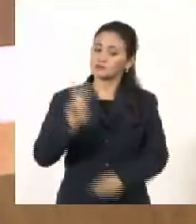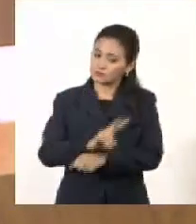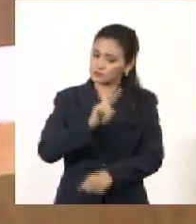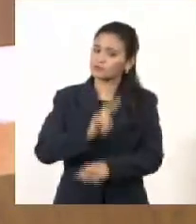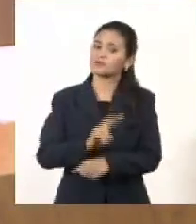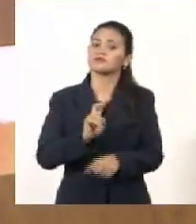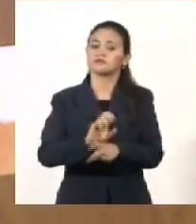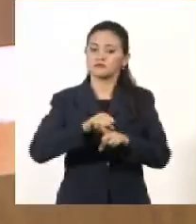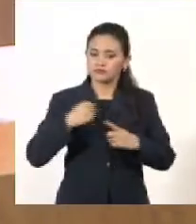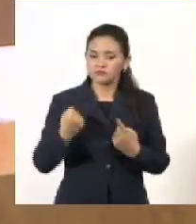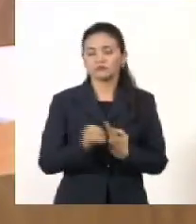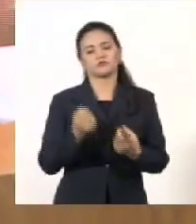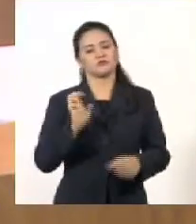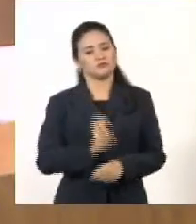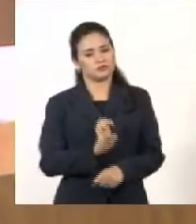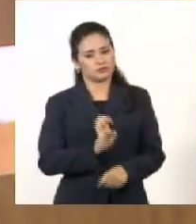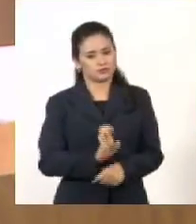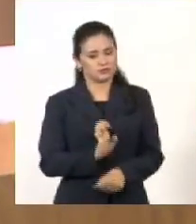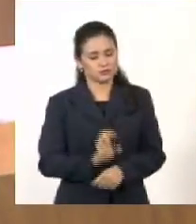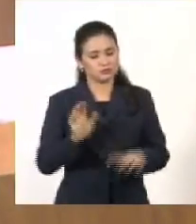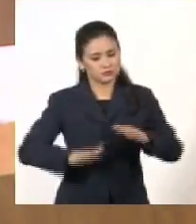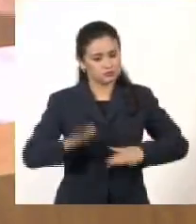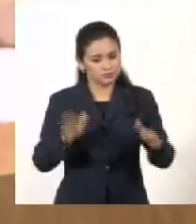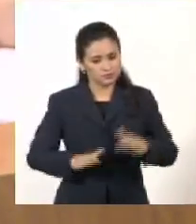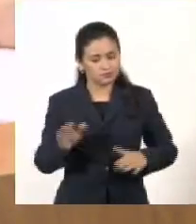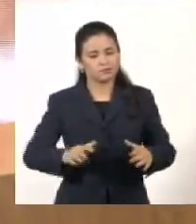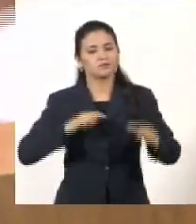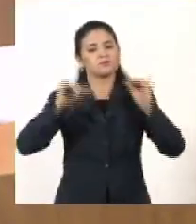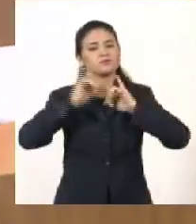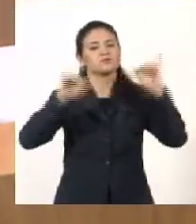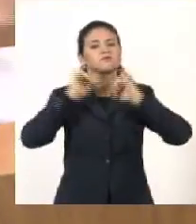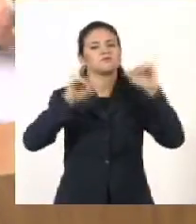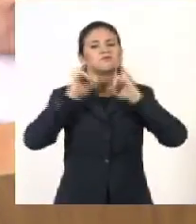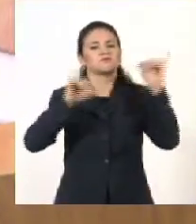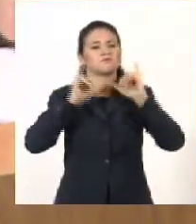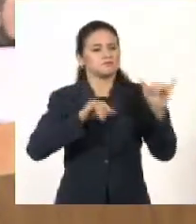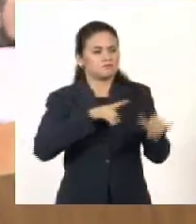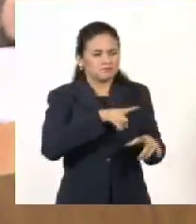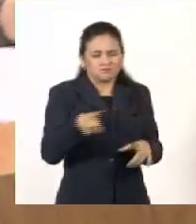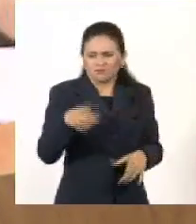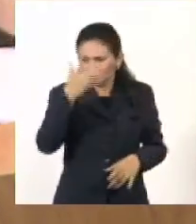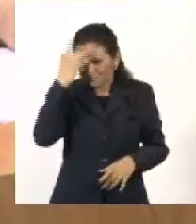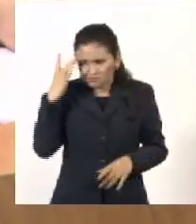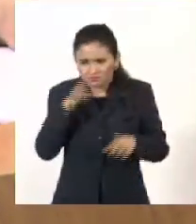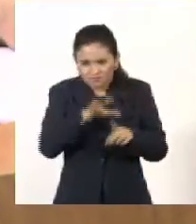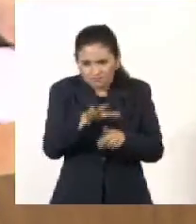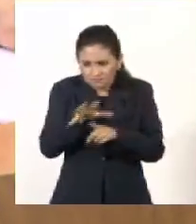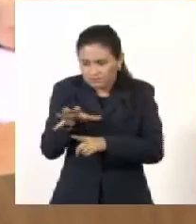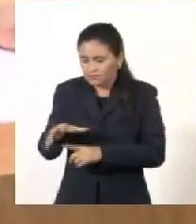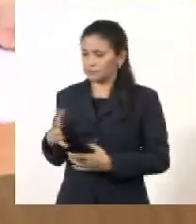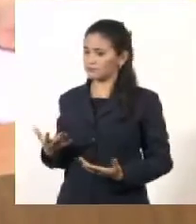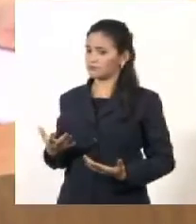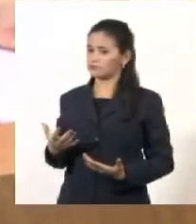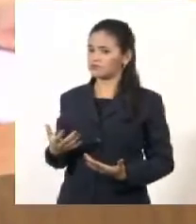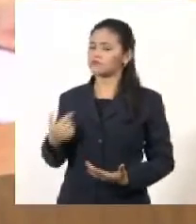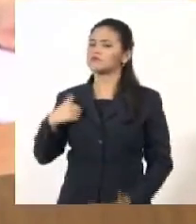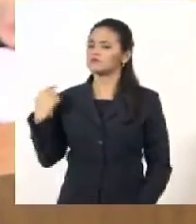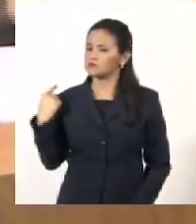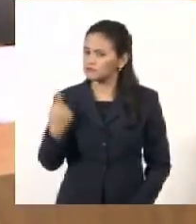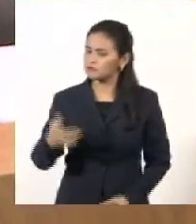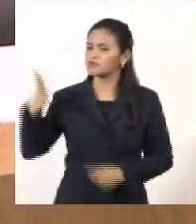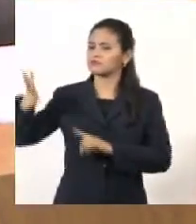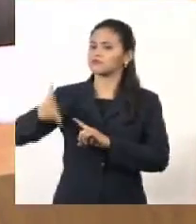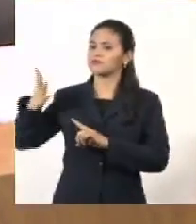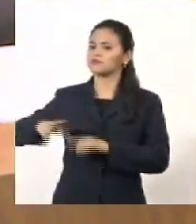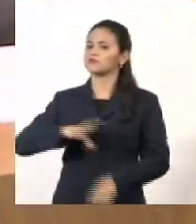eu seja a única voz que incomoda nesta casa, porque venho para essa tribuna e tenho coragem de dizer